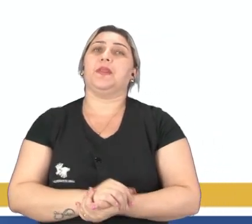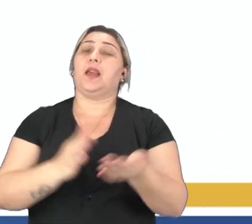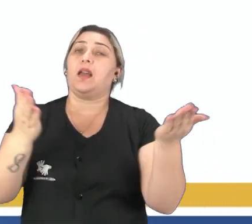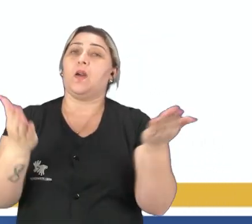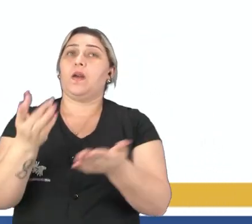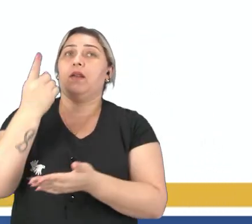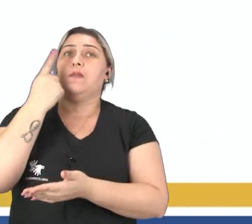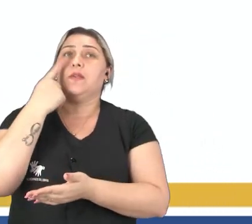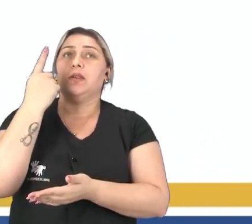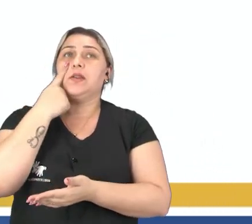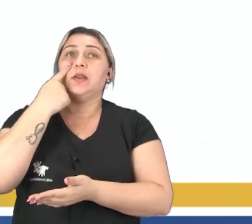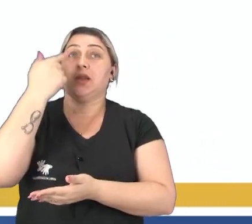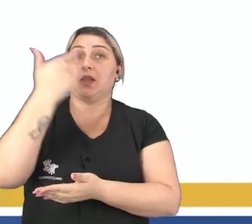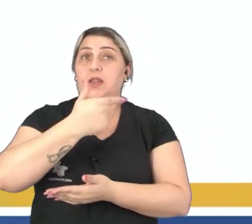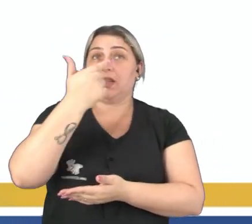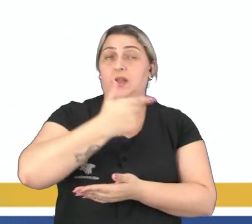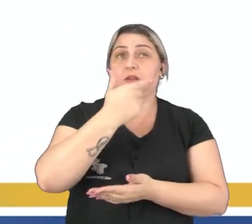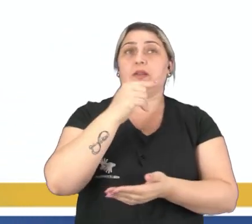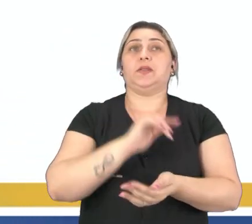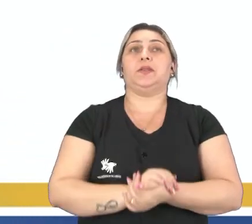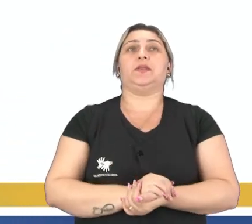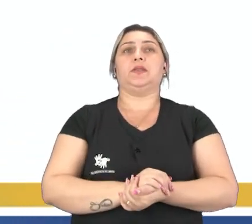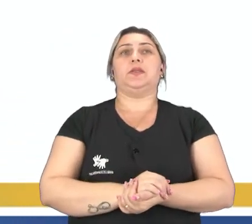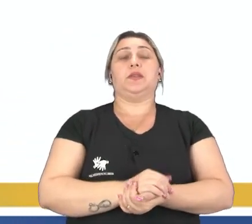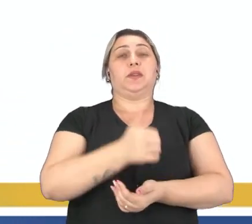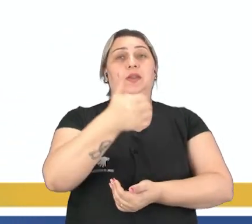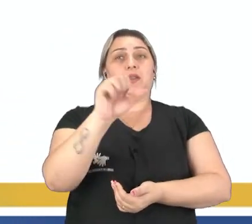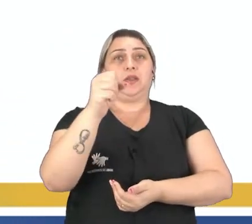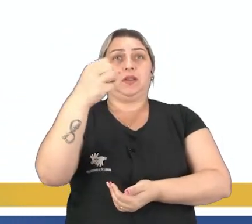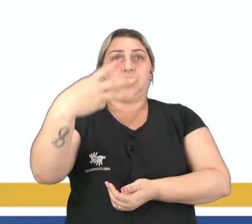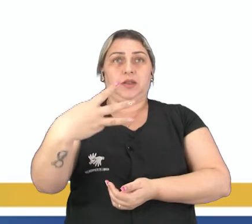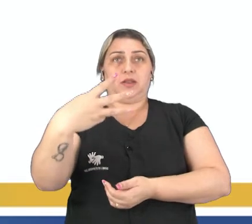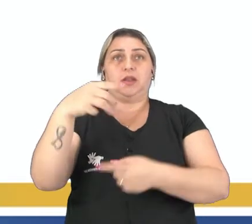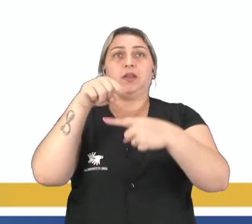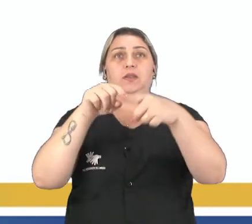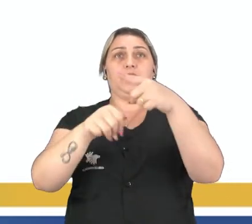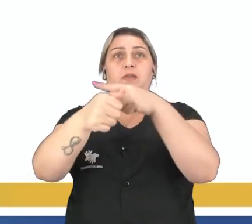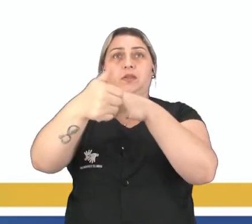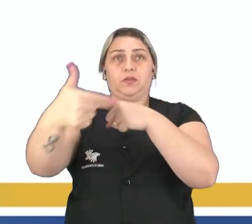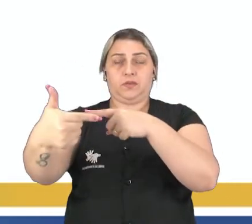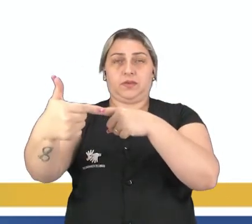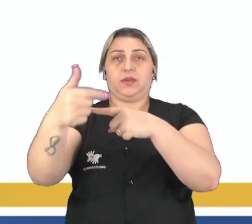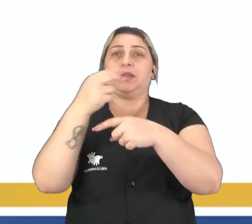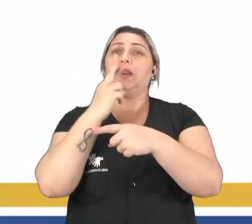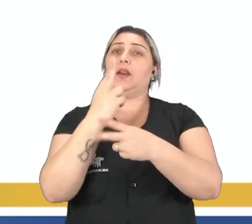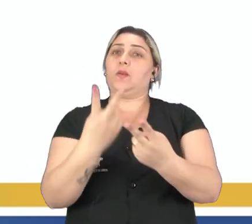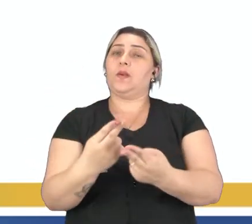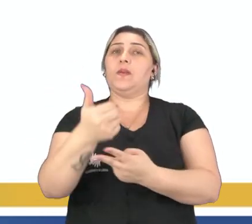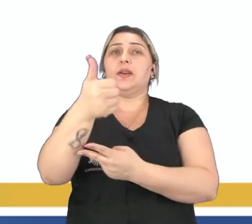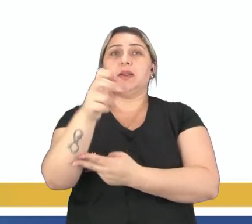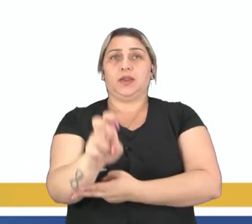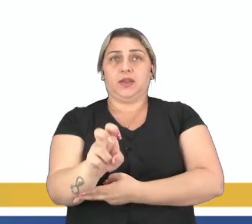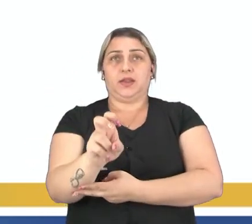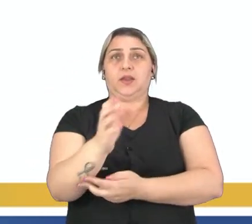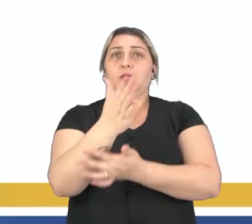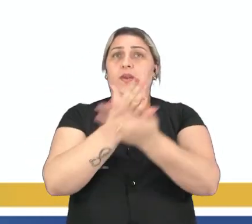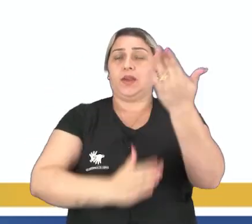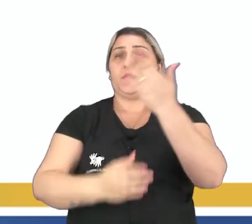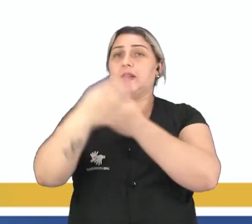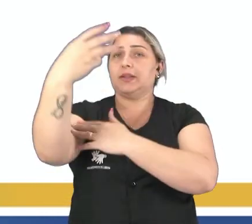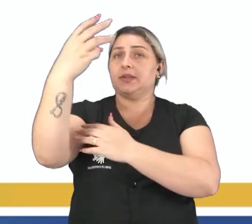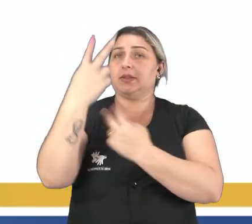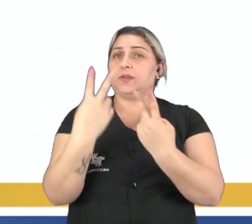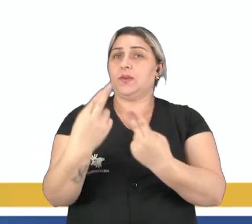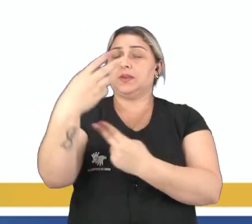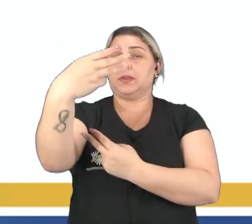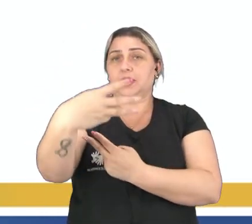Agora, olha só a segunda divisão, o que aconteceu? É o 183 dividido para 12, que deu igual a 15, com o resto